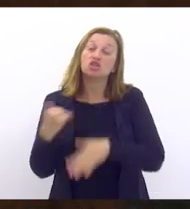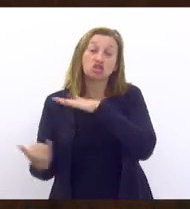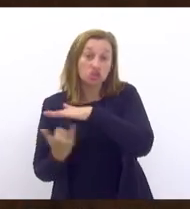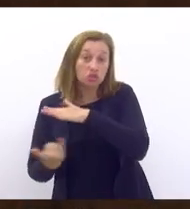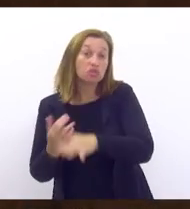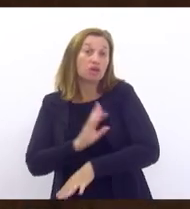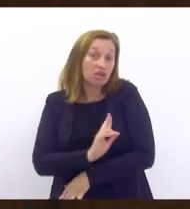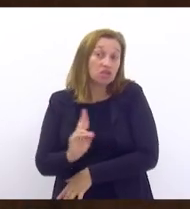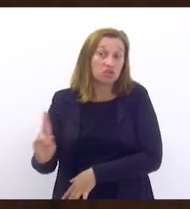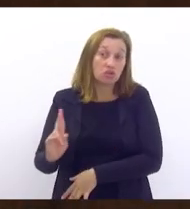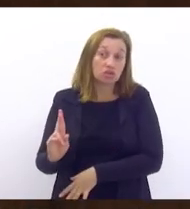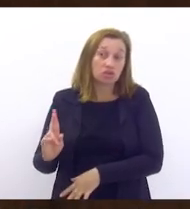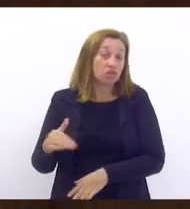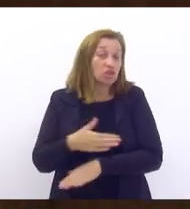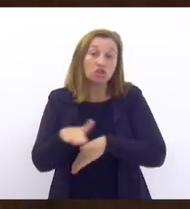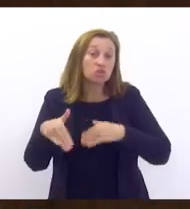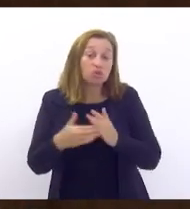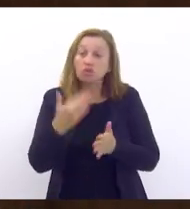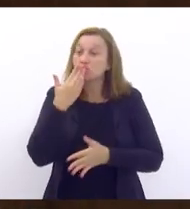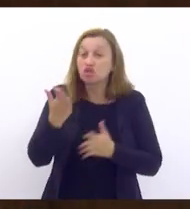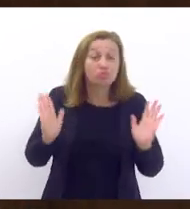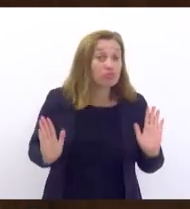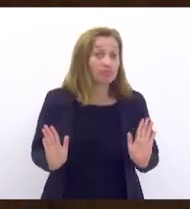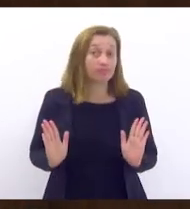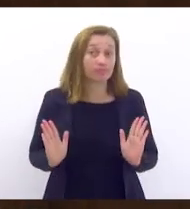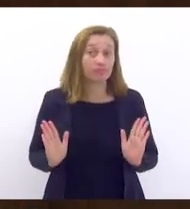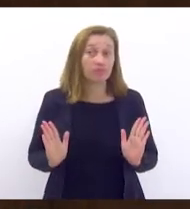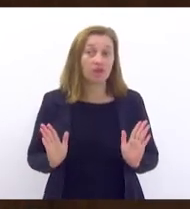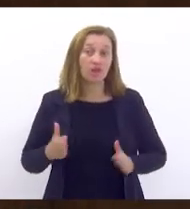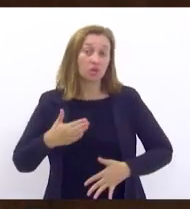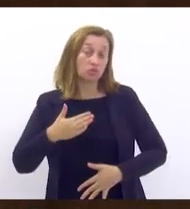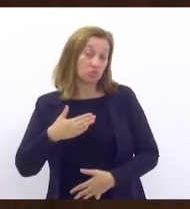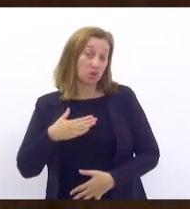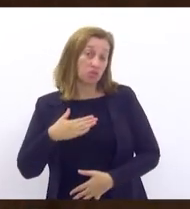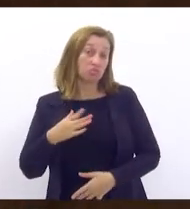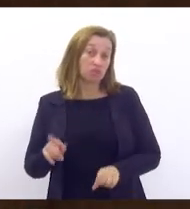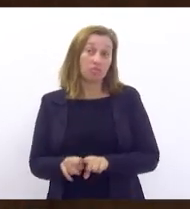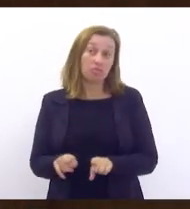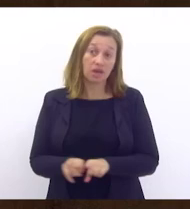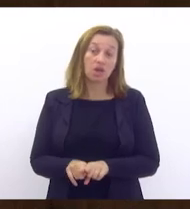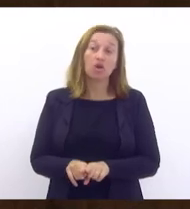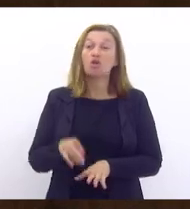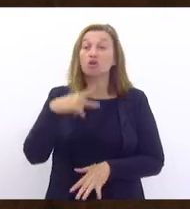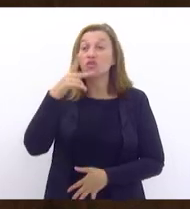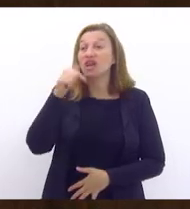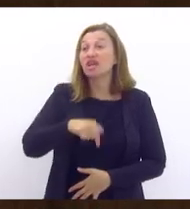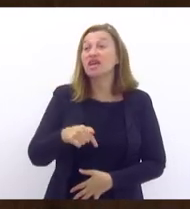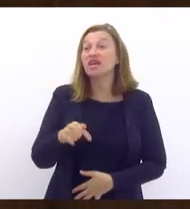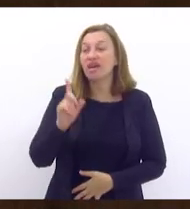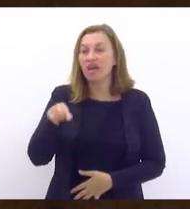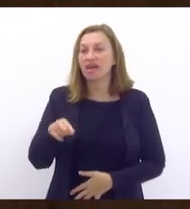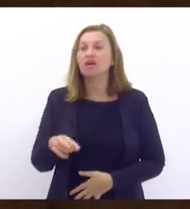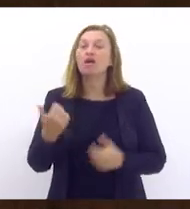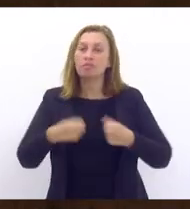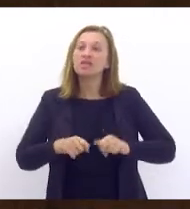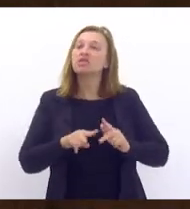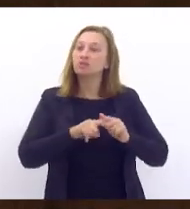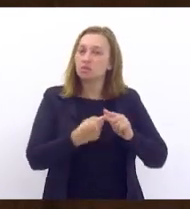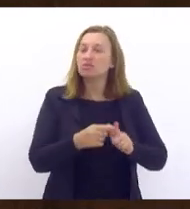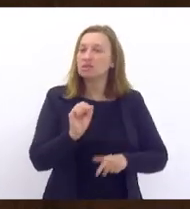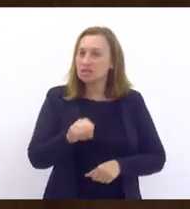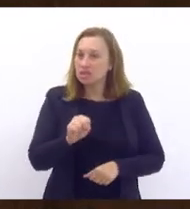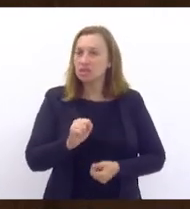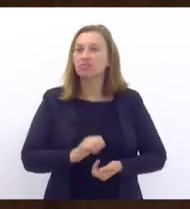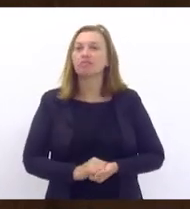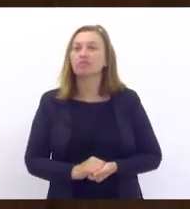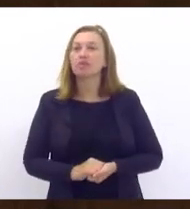instituições religiosas de todas as denominações, inclusive do meu credo. O que eu estou dizendo aqui é, tem que ter regulamentação,